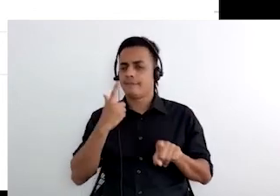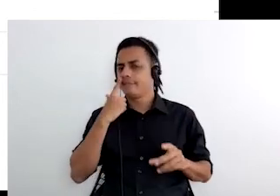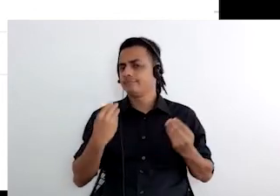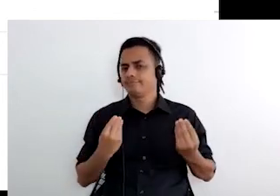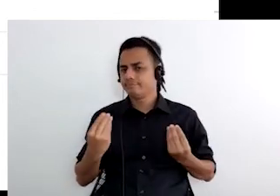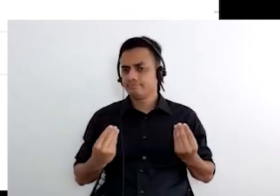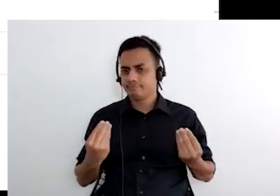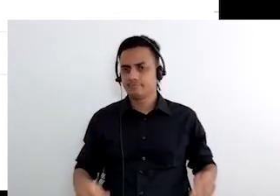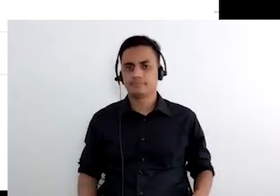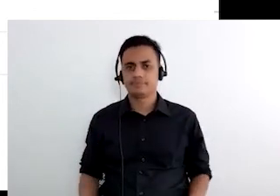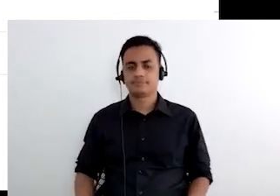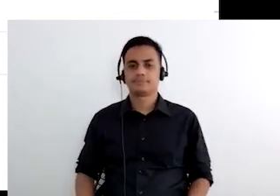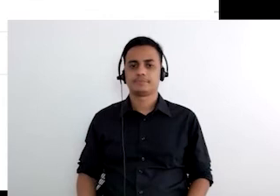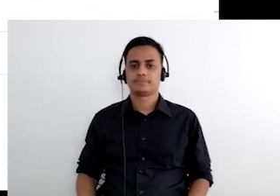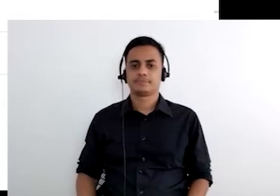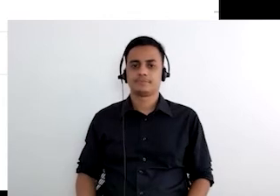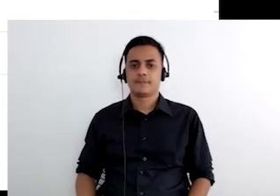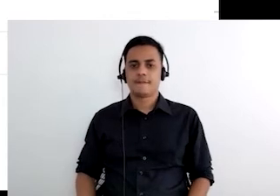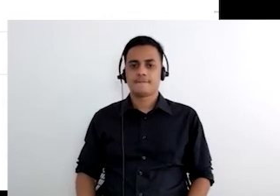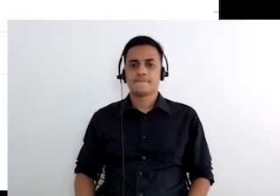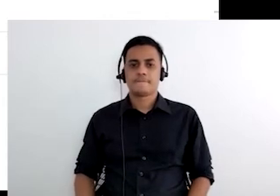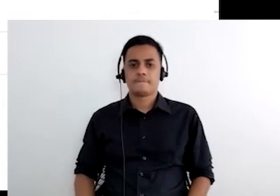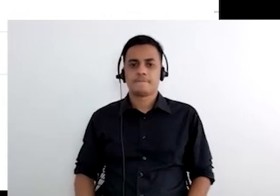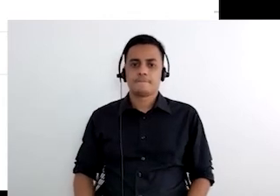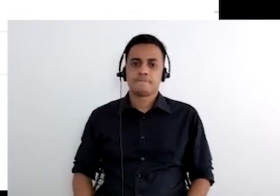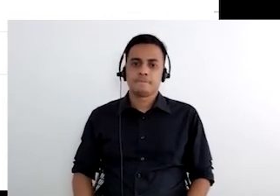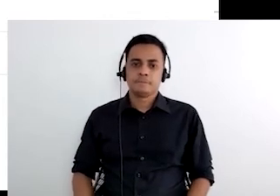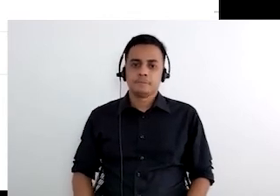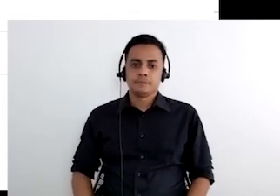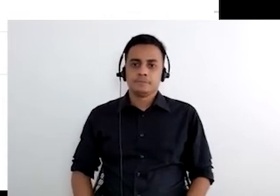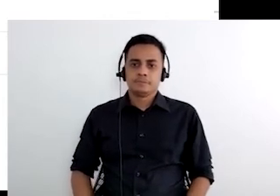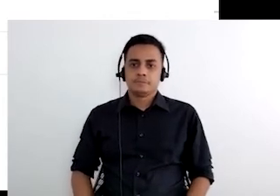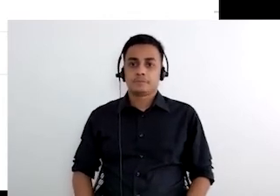de 0,75 e